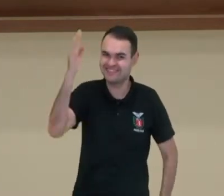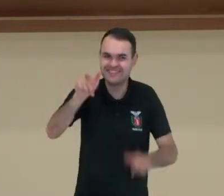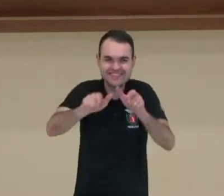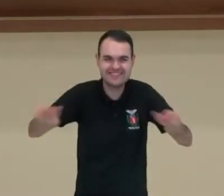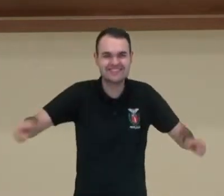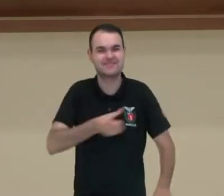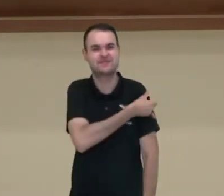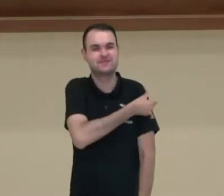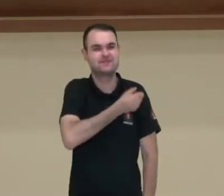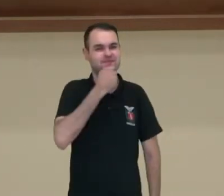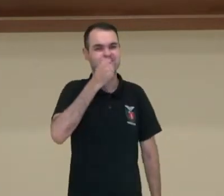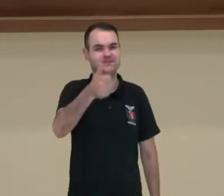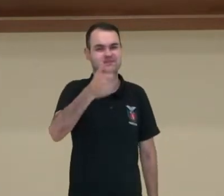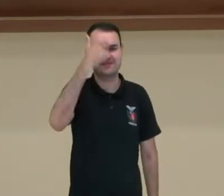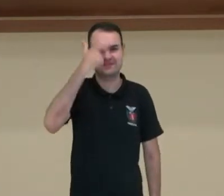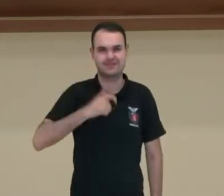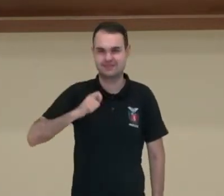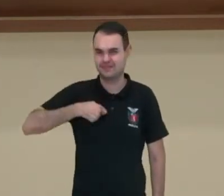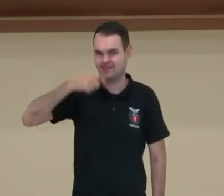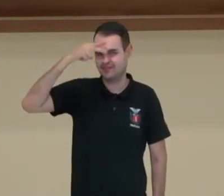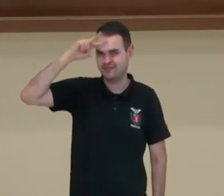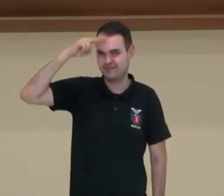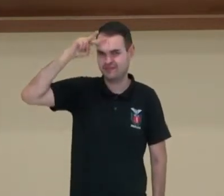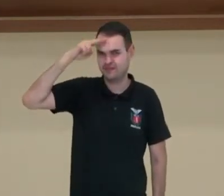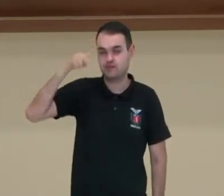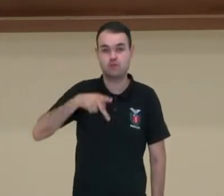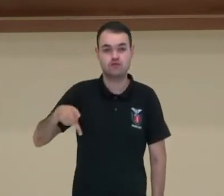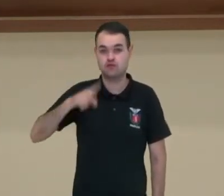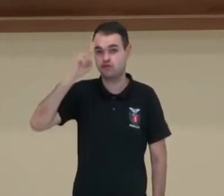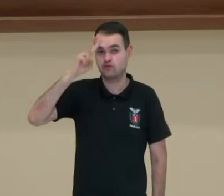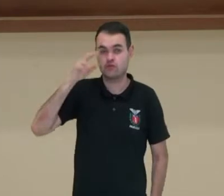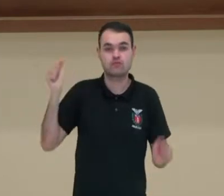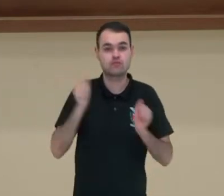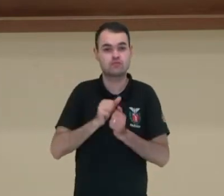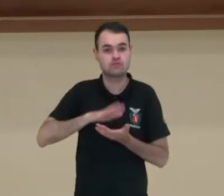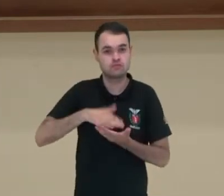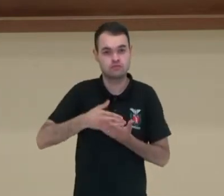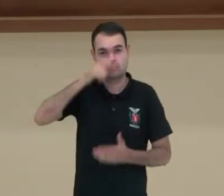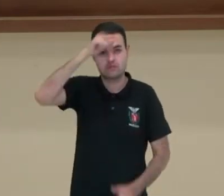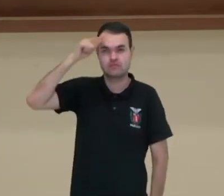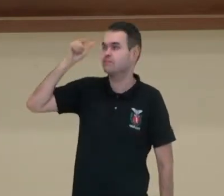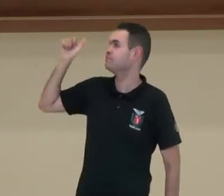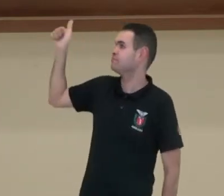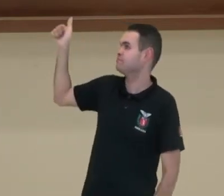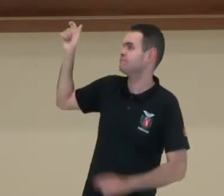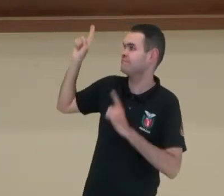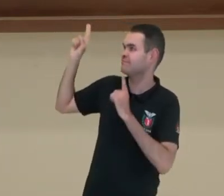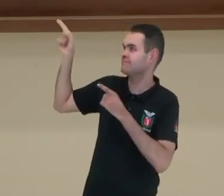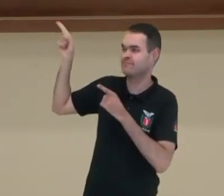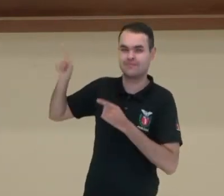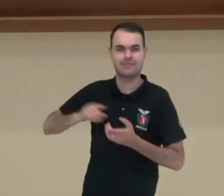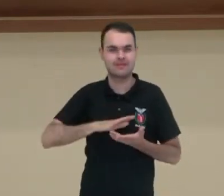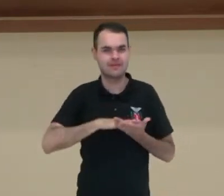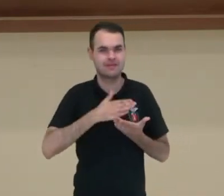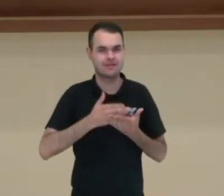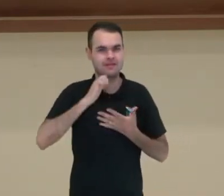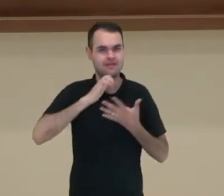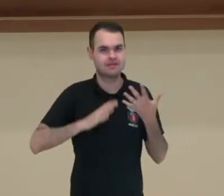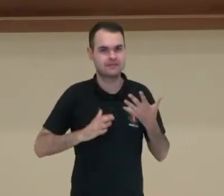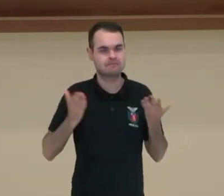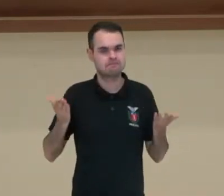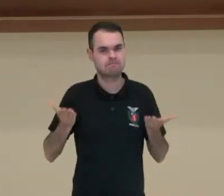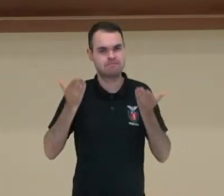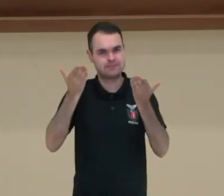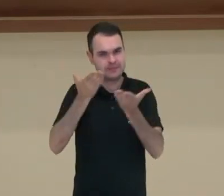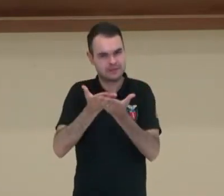galerinha do sexto ano, tudo bem? Sou o professor Roberto Falcione, professor de História. Junto conosco, o professor Luiz, fazendo a interpretação de